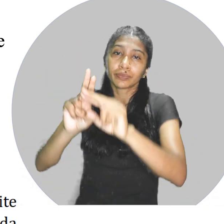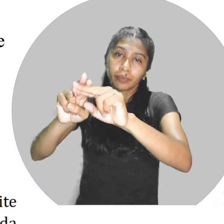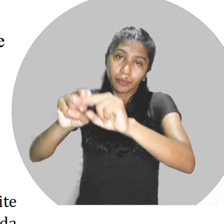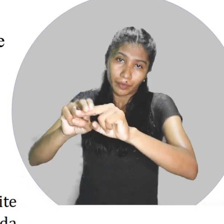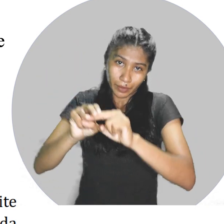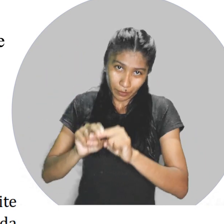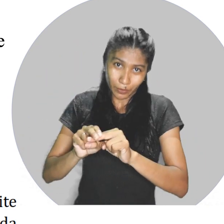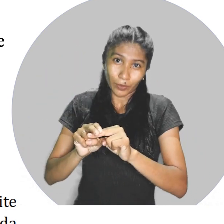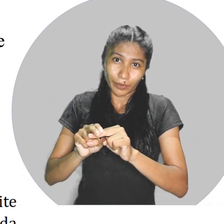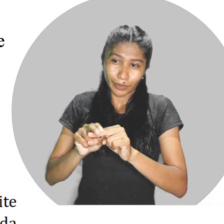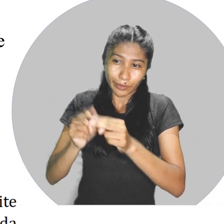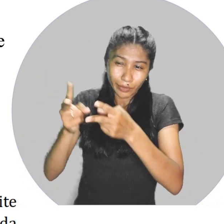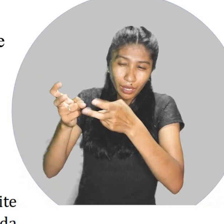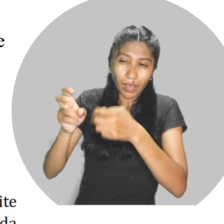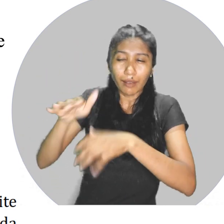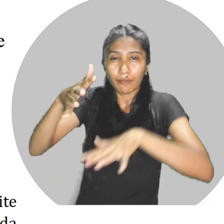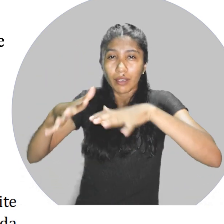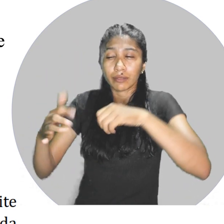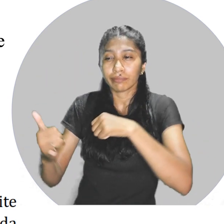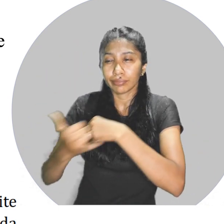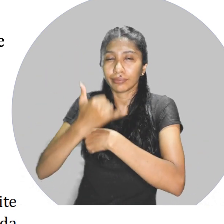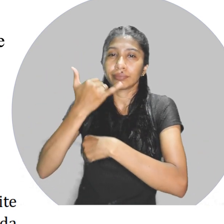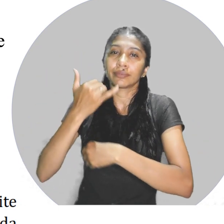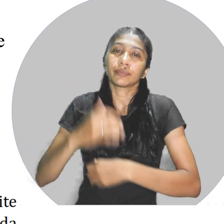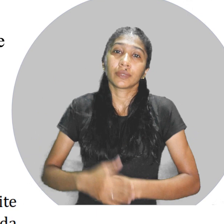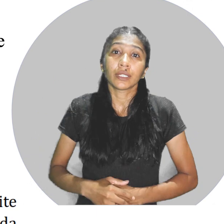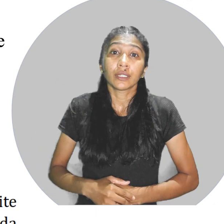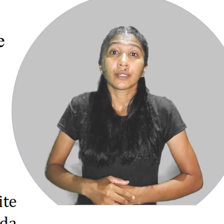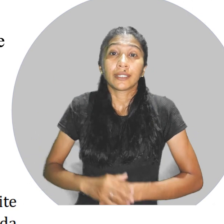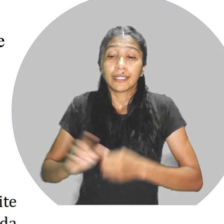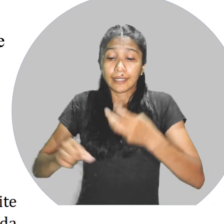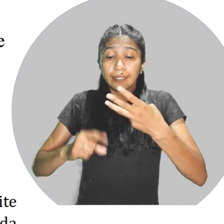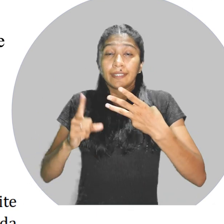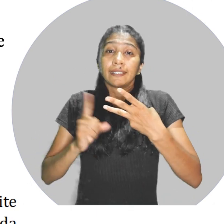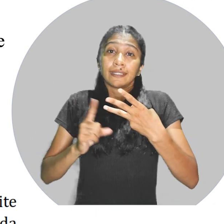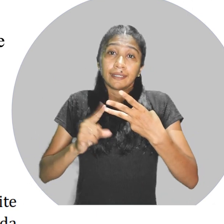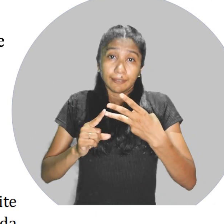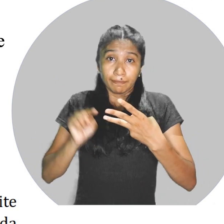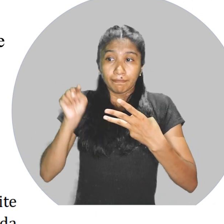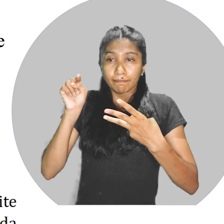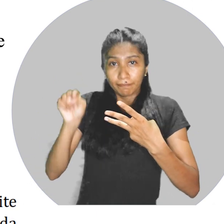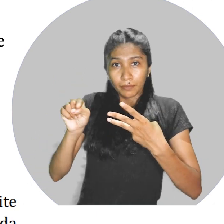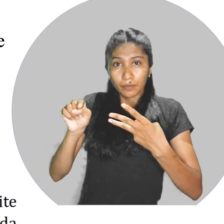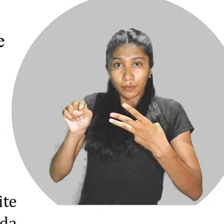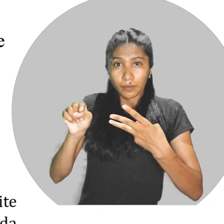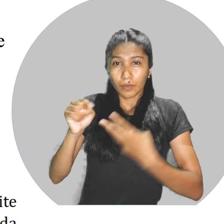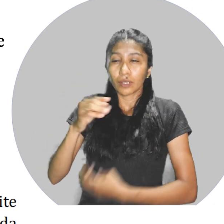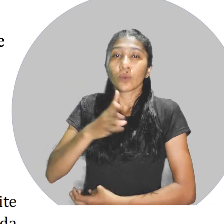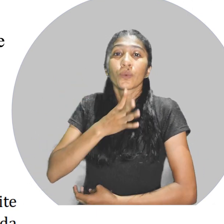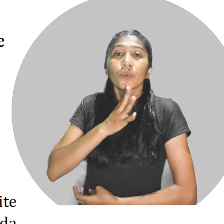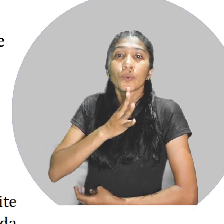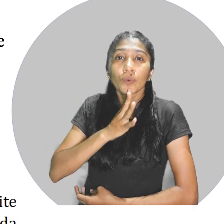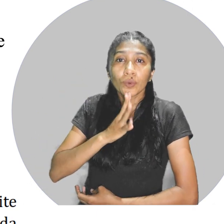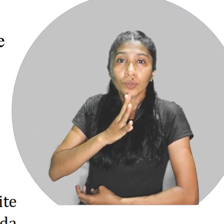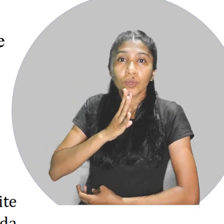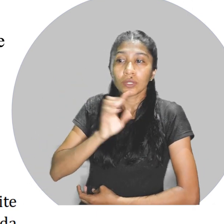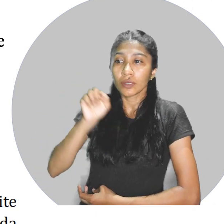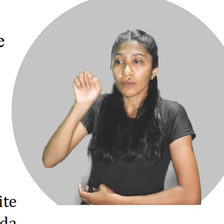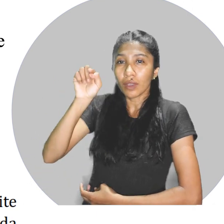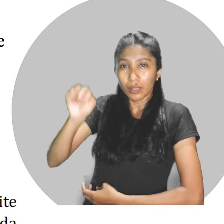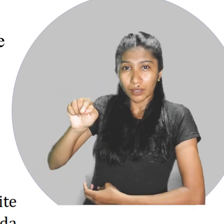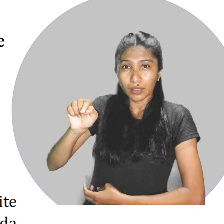de falso imparisilábico. E temos um terceiro tipo que nós chamamos aqui de paradigmas